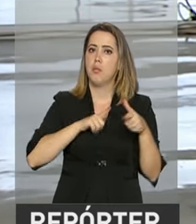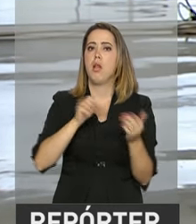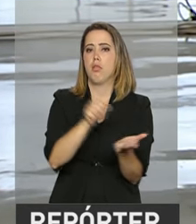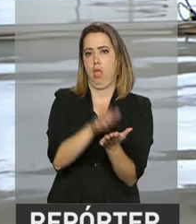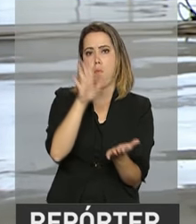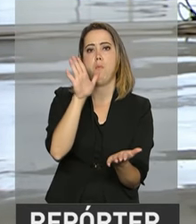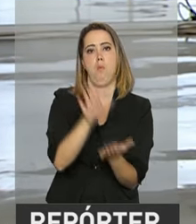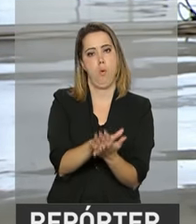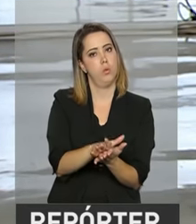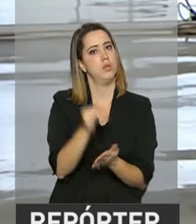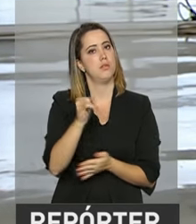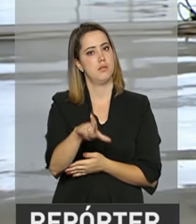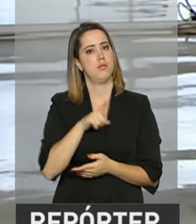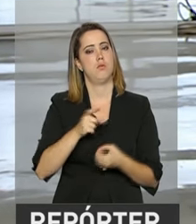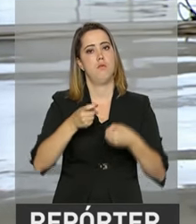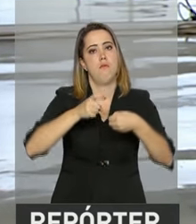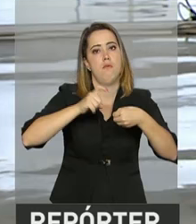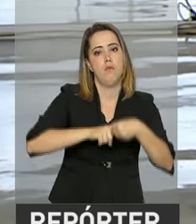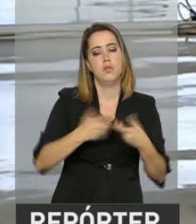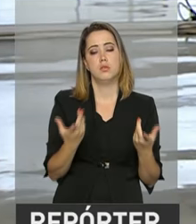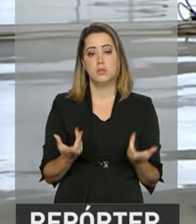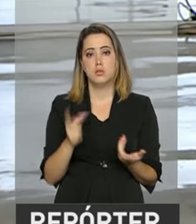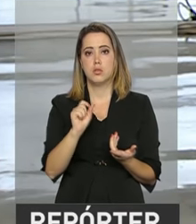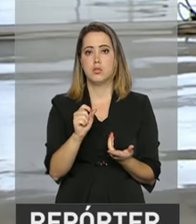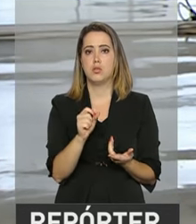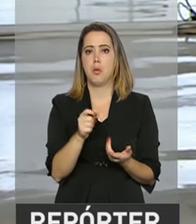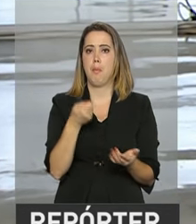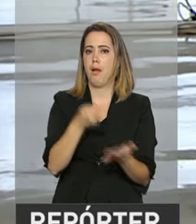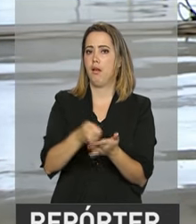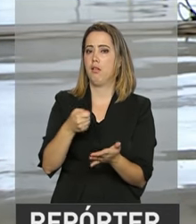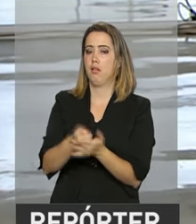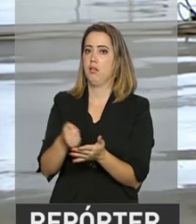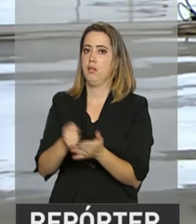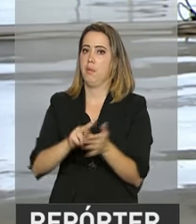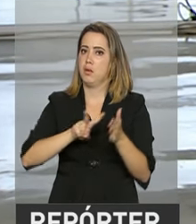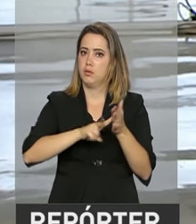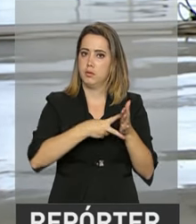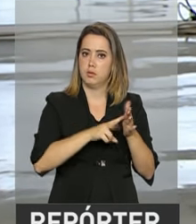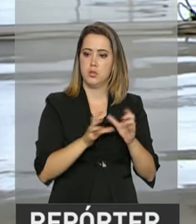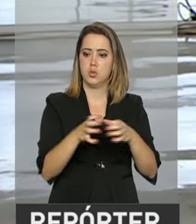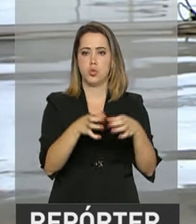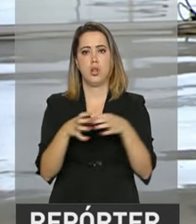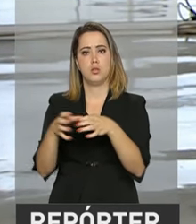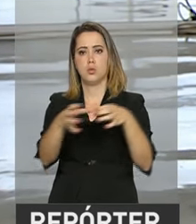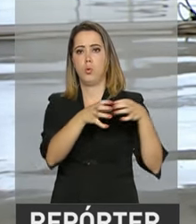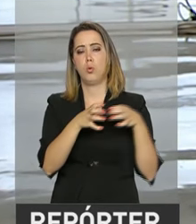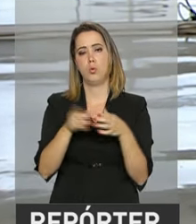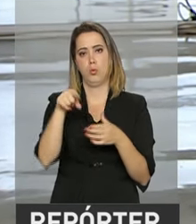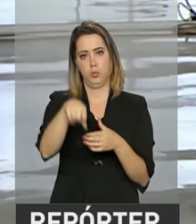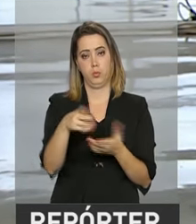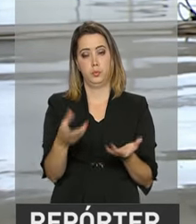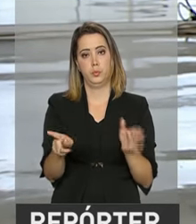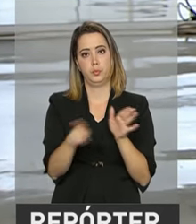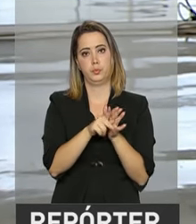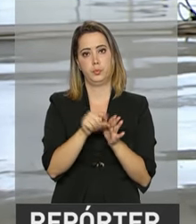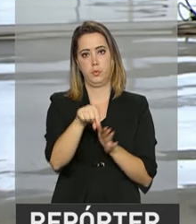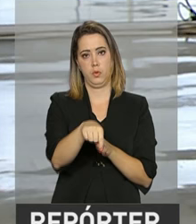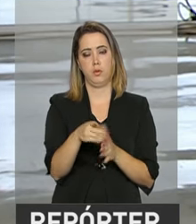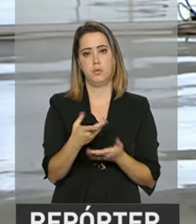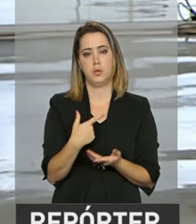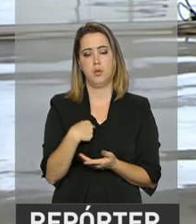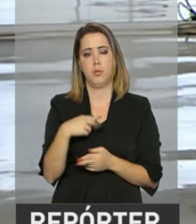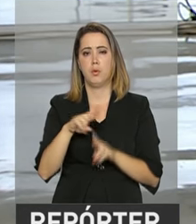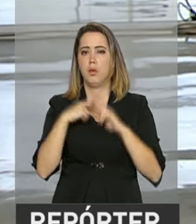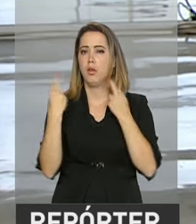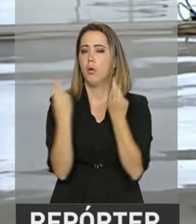Essa multa seria paga pelas associações que representam a categoria. Reunião que ocorreu nesta manhã na Assembleia